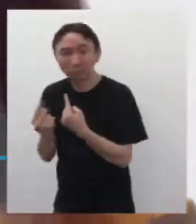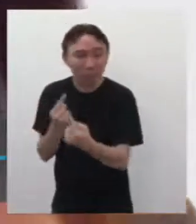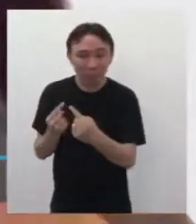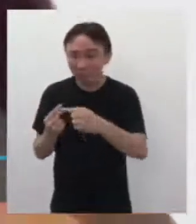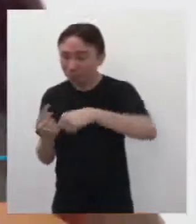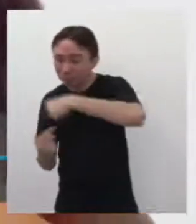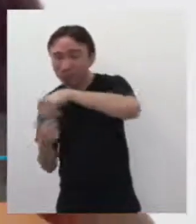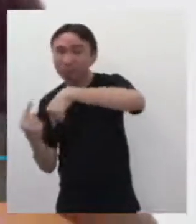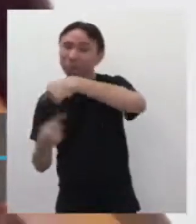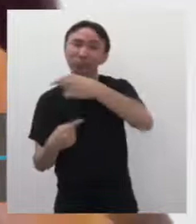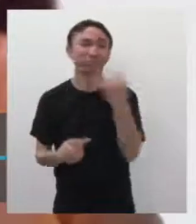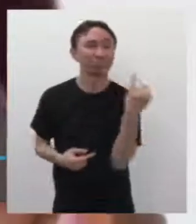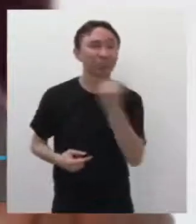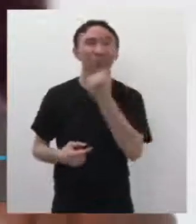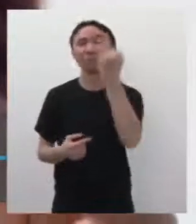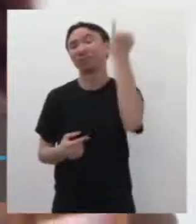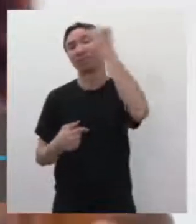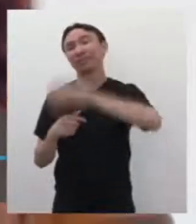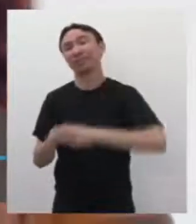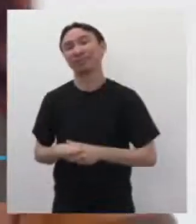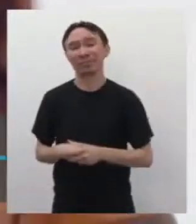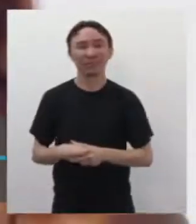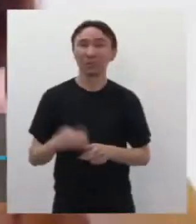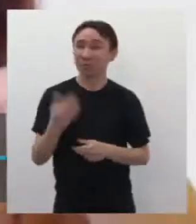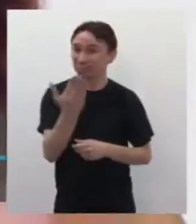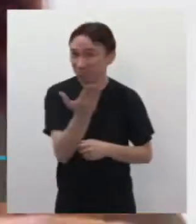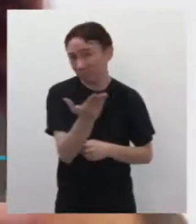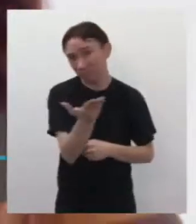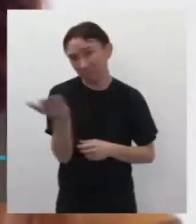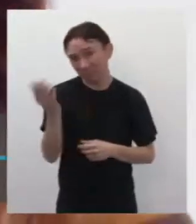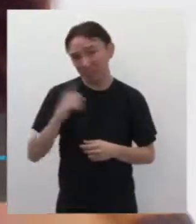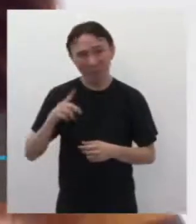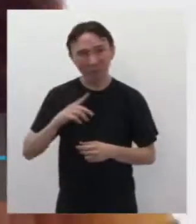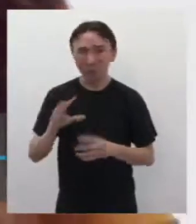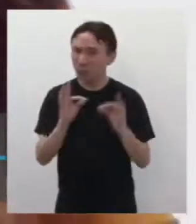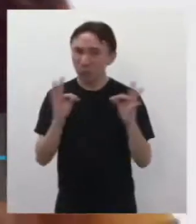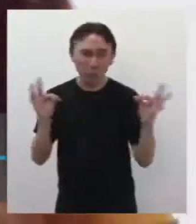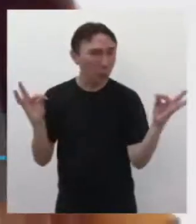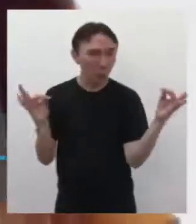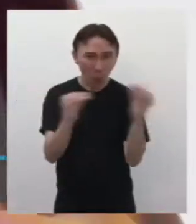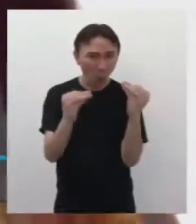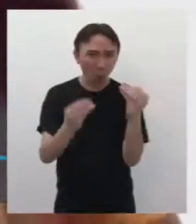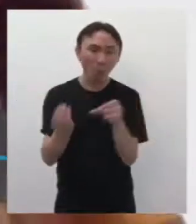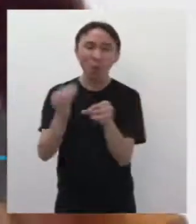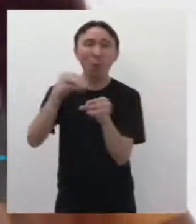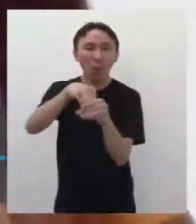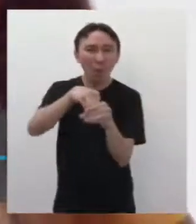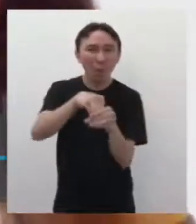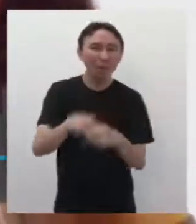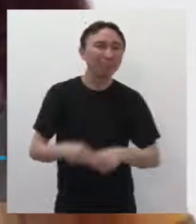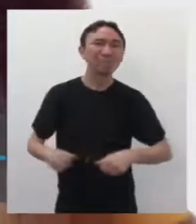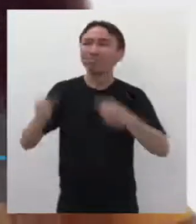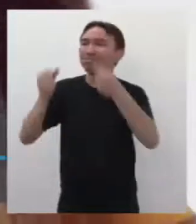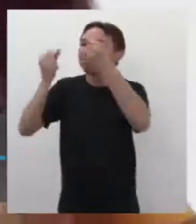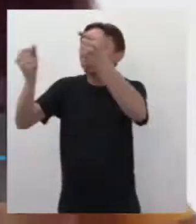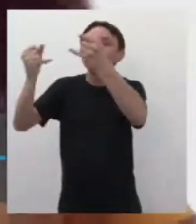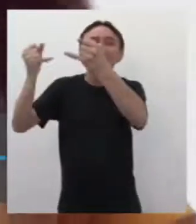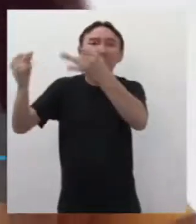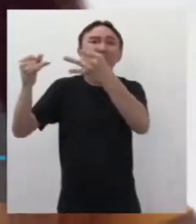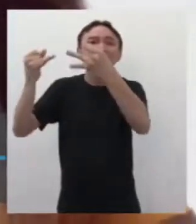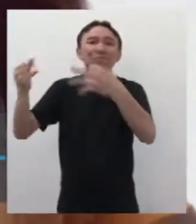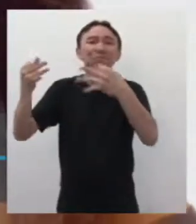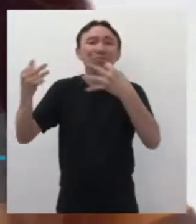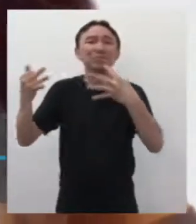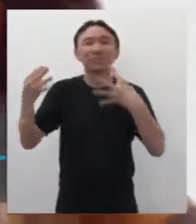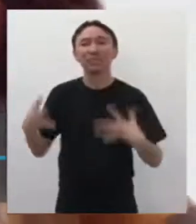ponto, você ter o conteúdo todo explicadinho em aulas que são curadas, que são... A Júlia falou uma